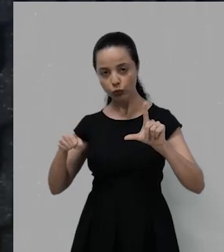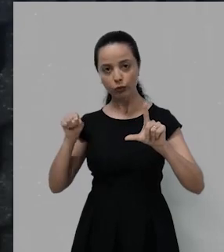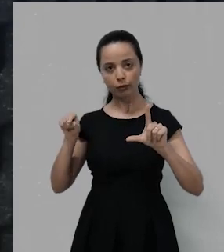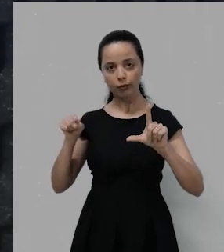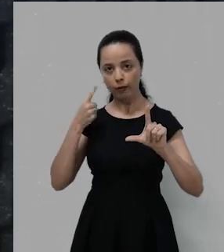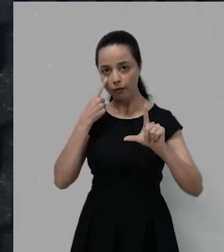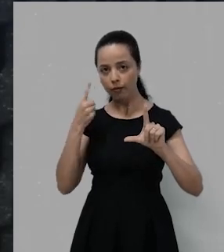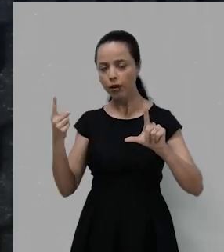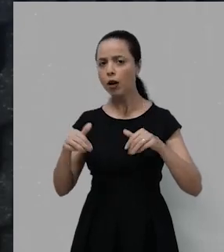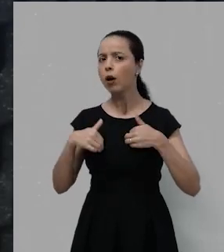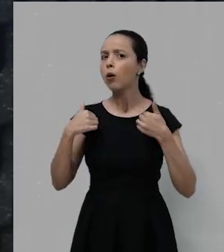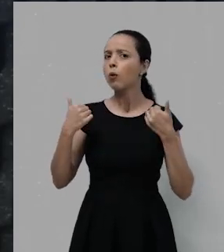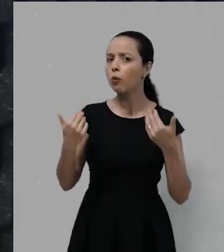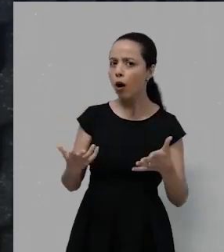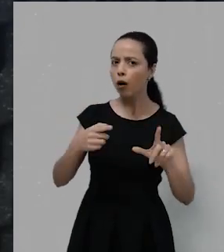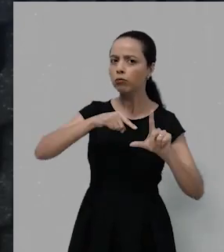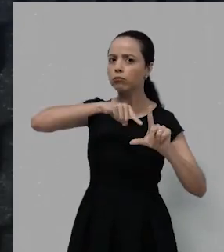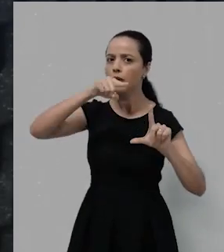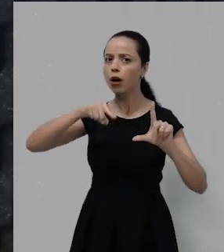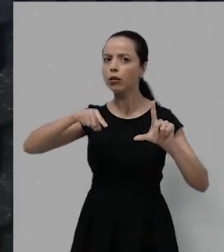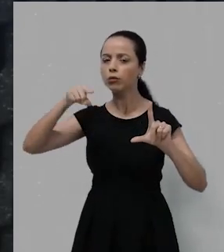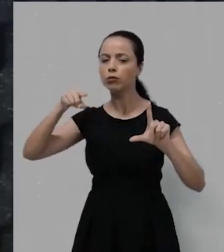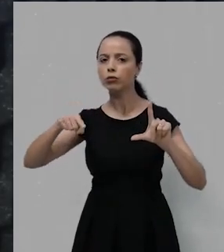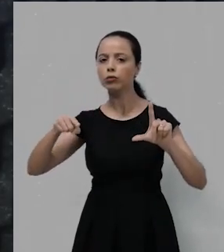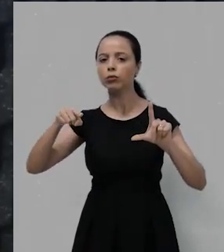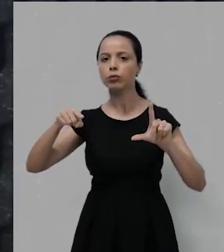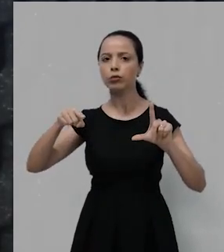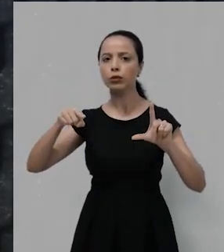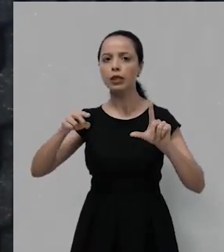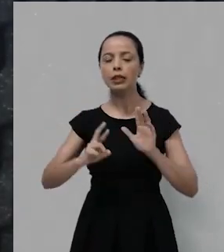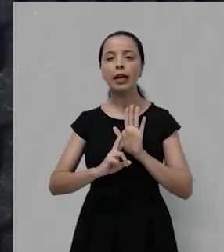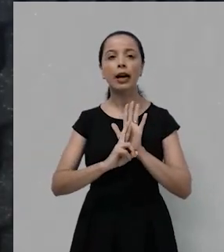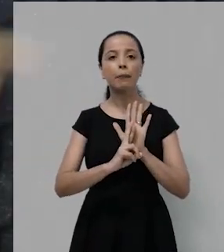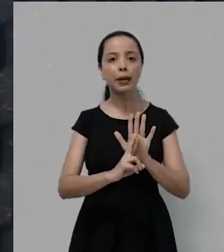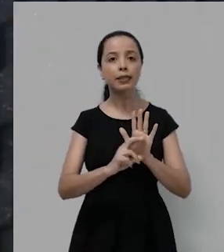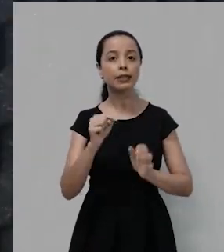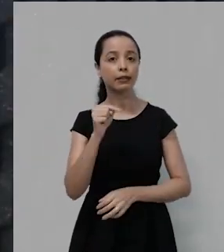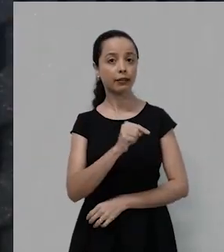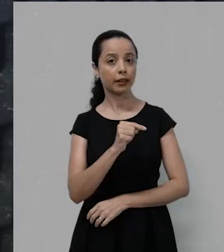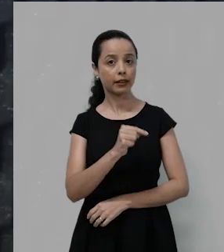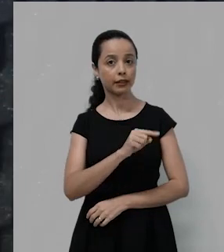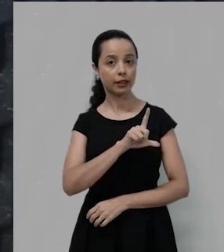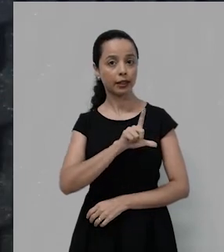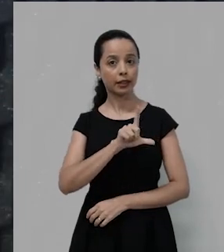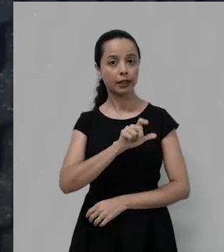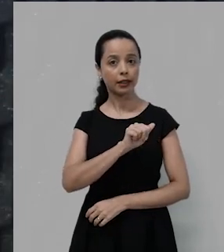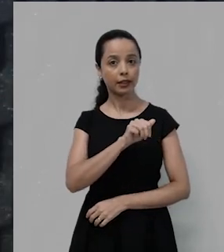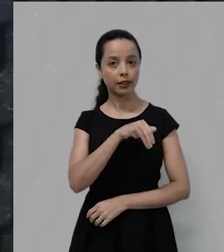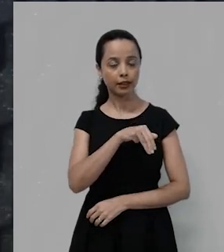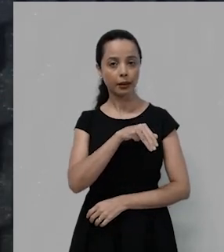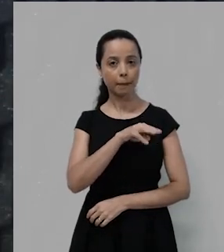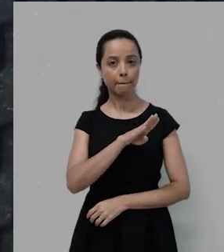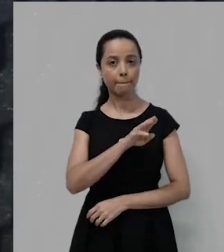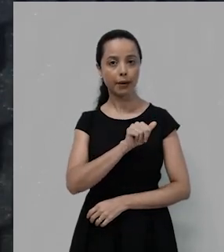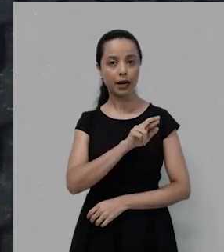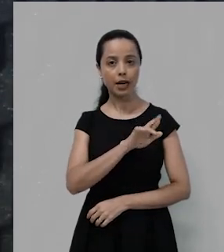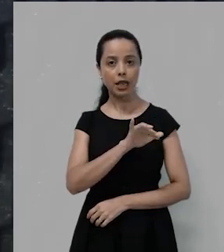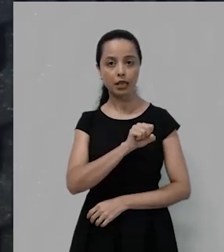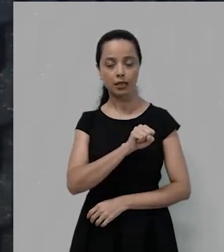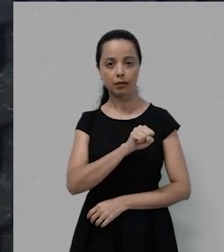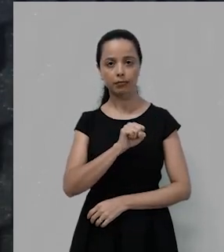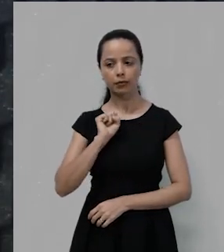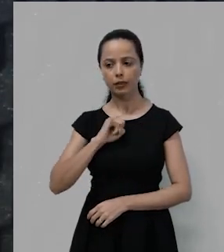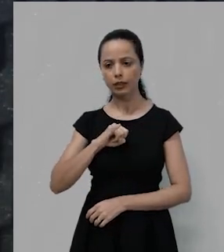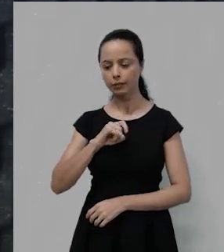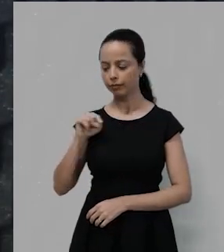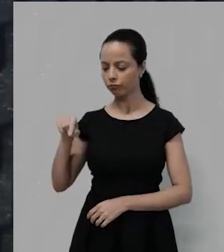qual curva que representa a variação da densidade populacional dos lambaréis, que são as presas. Ora, se eu tenho diminuição